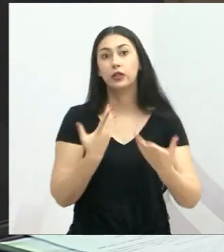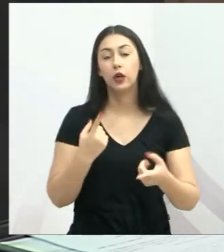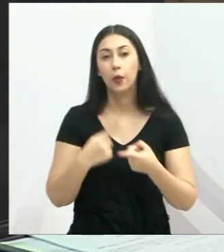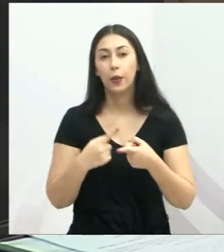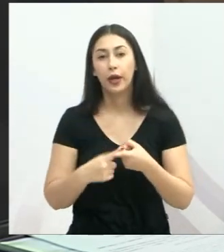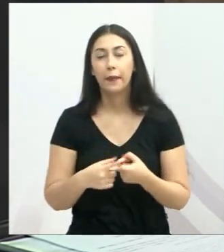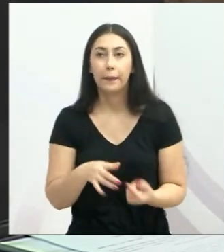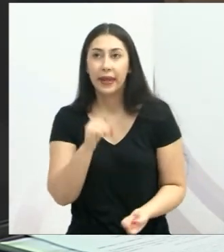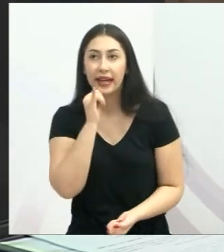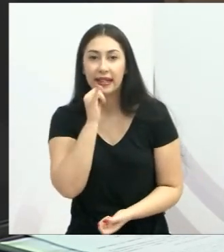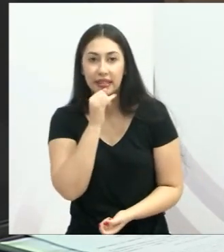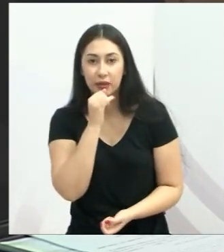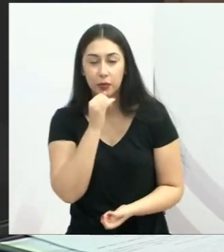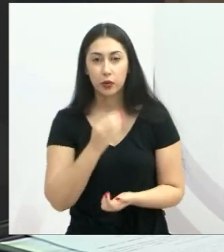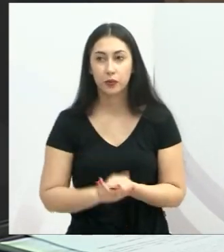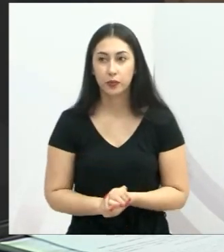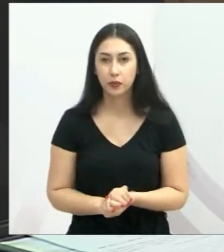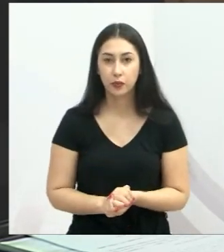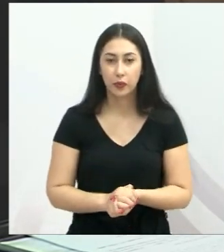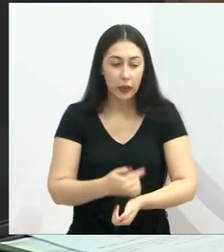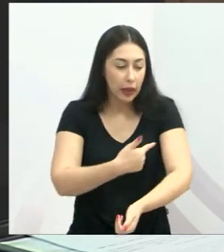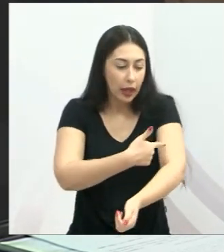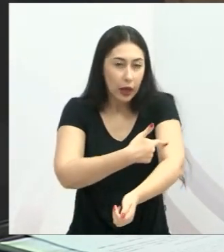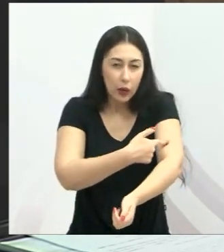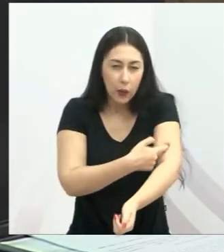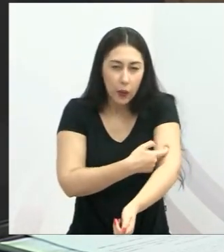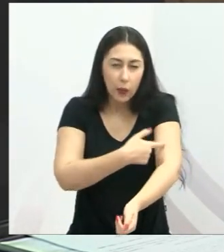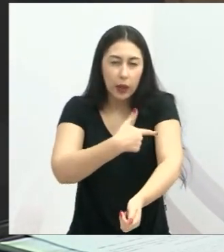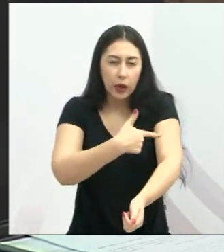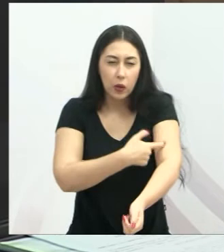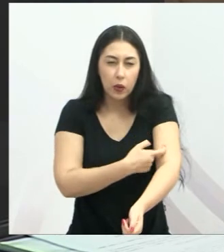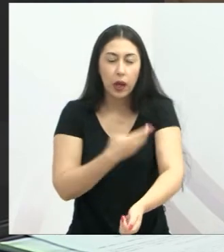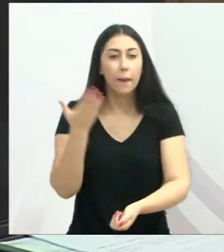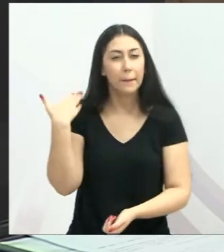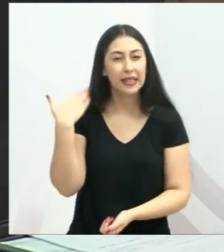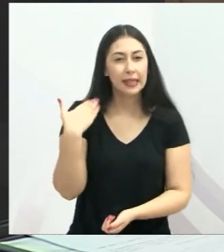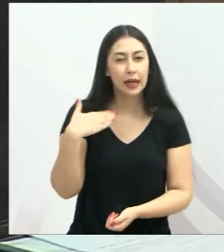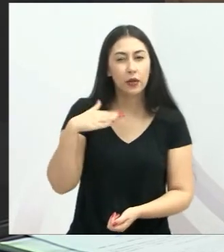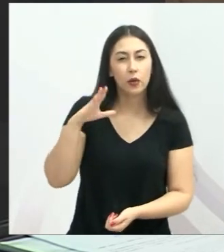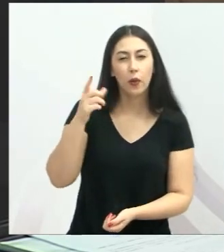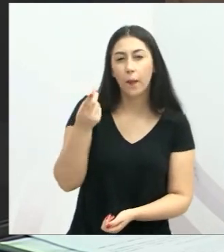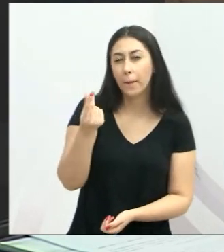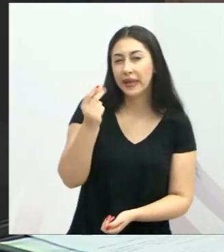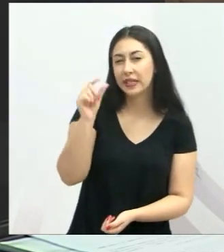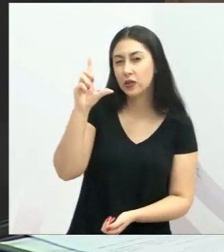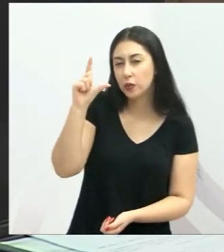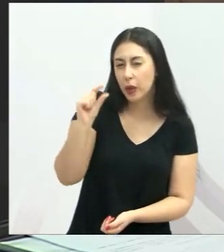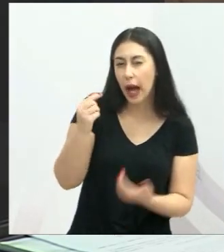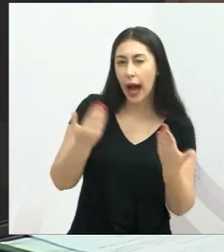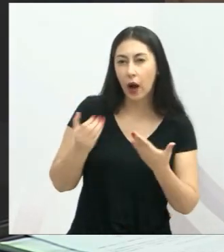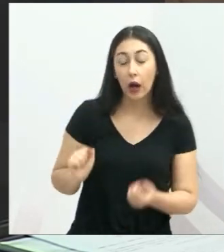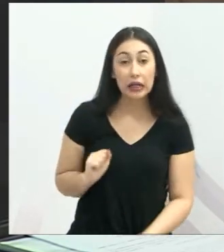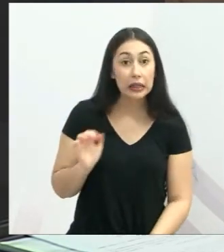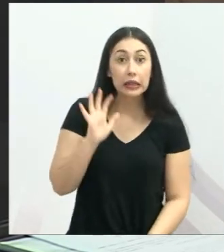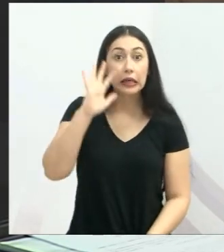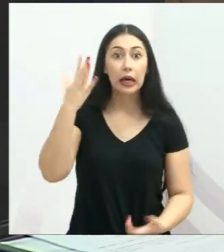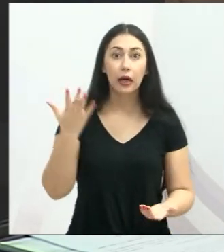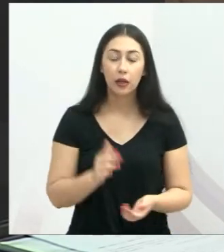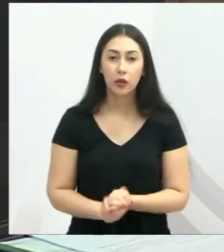que custava centavos passa a custar R$5. Uma caixa de luva que custava 17 passa a